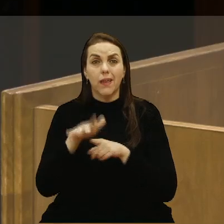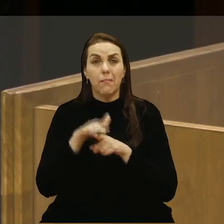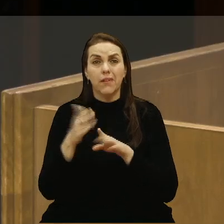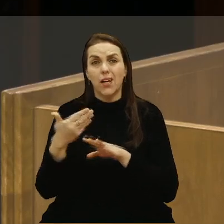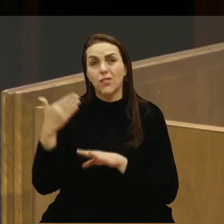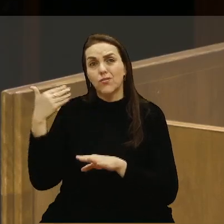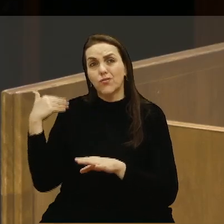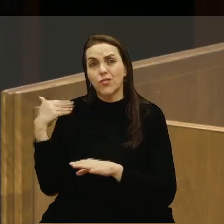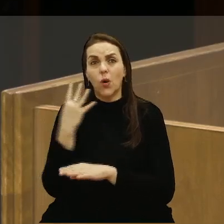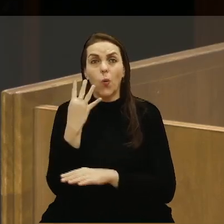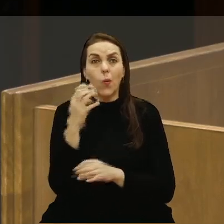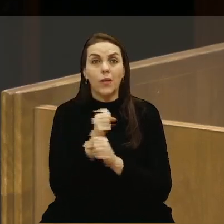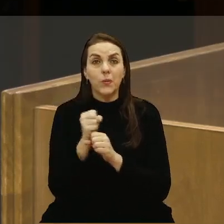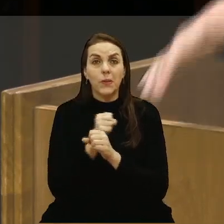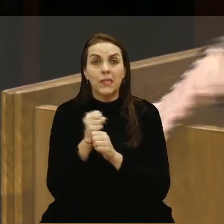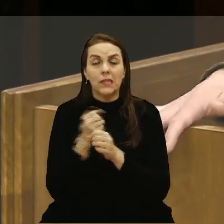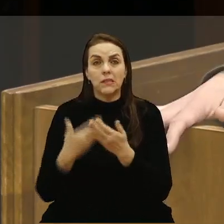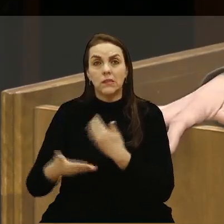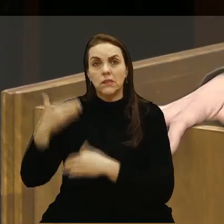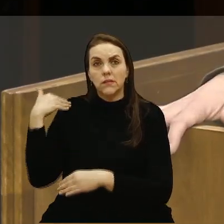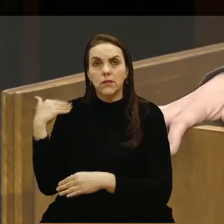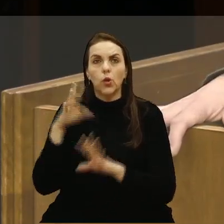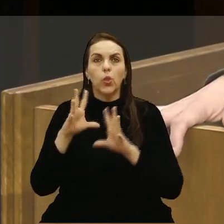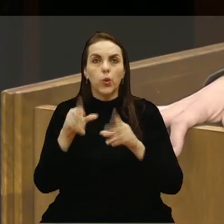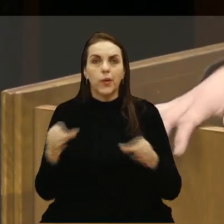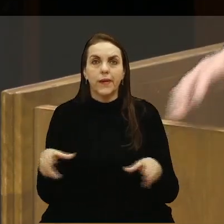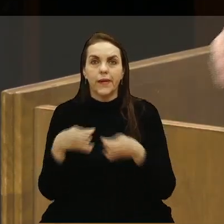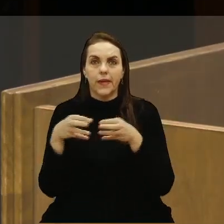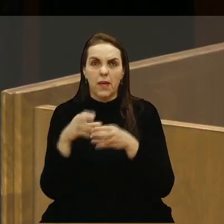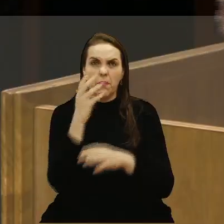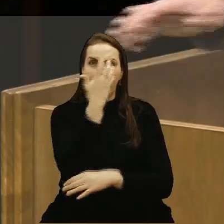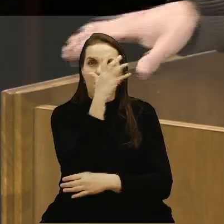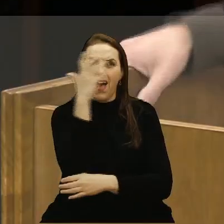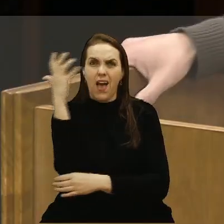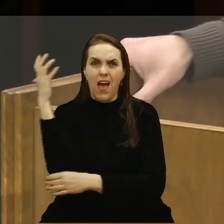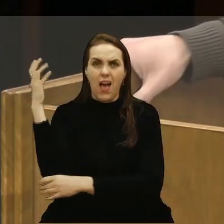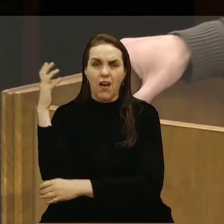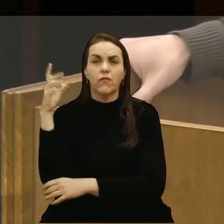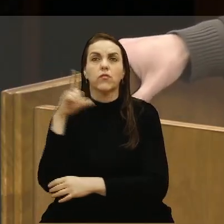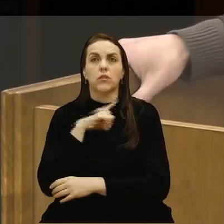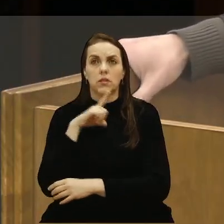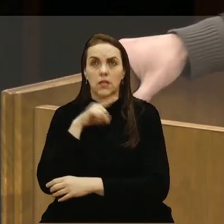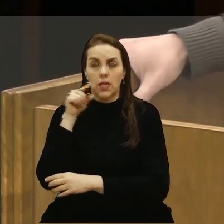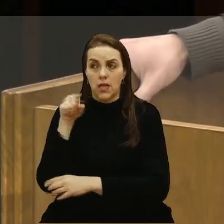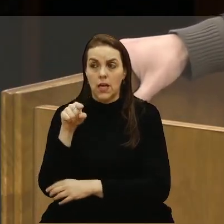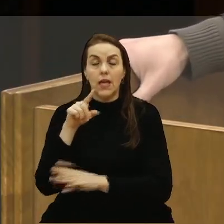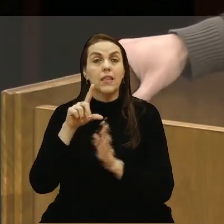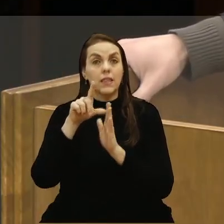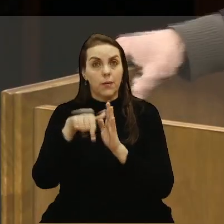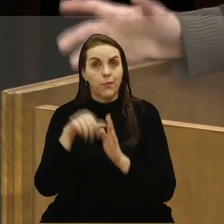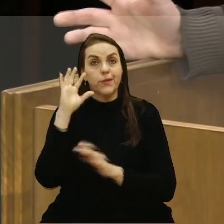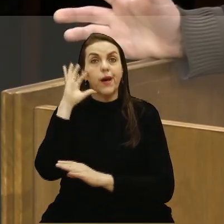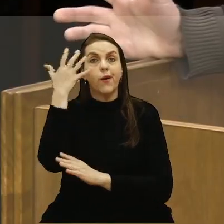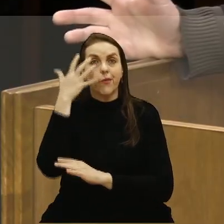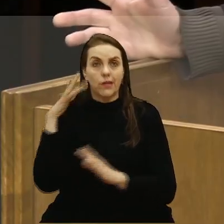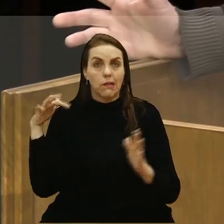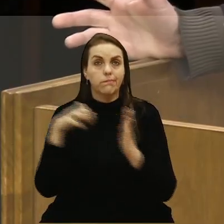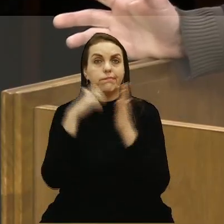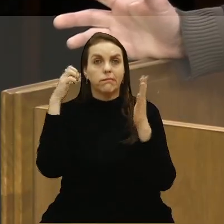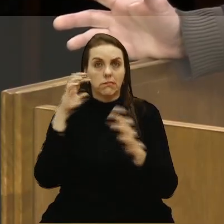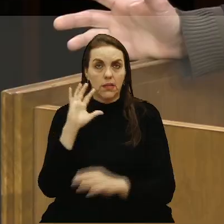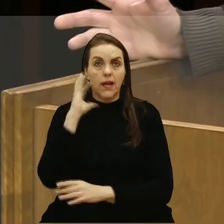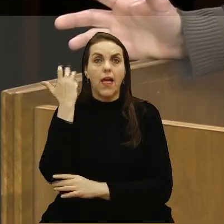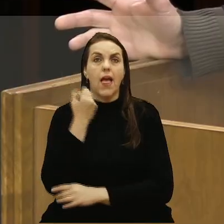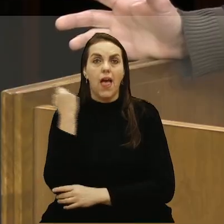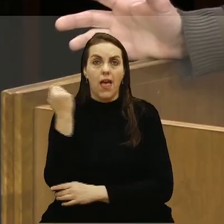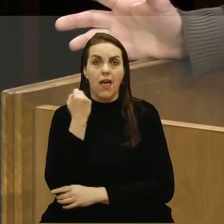de 4 anos, e toda a equipe ali trabalhando ali umas árvores extremamente assim, ó, que é que nem eu friso, depois que acontece uma fatalidade, aí não adianta